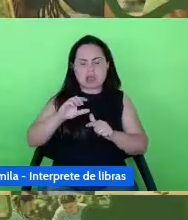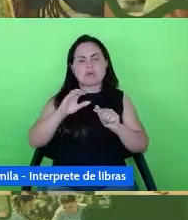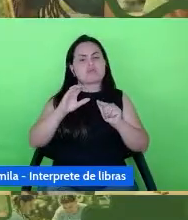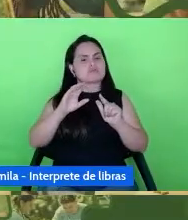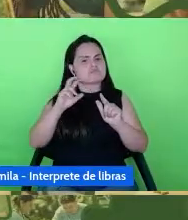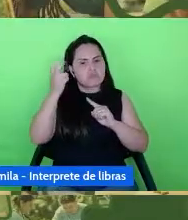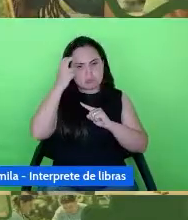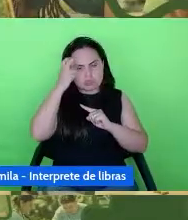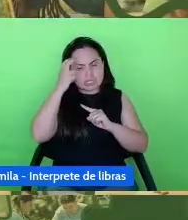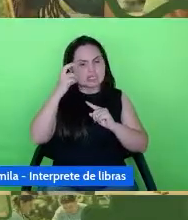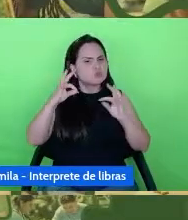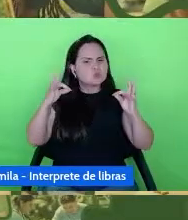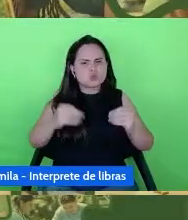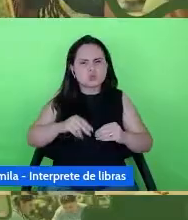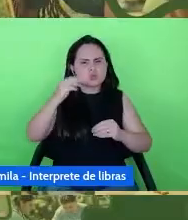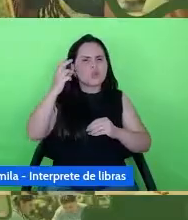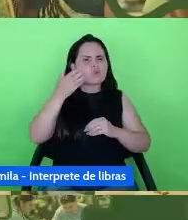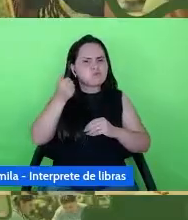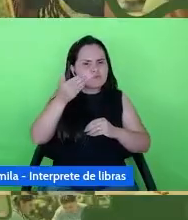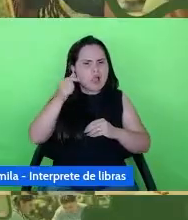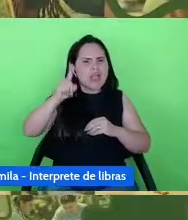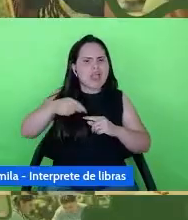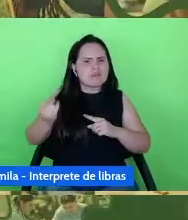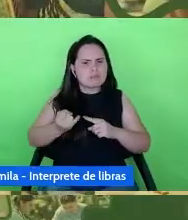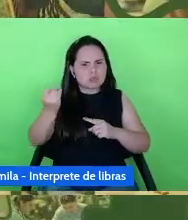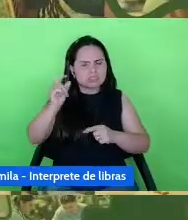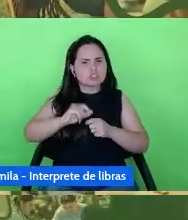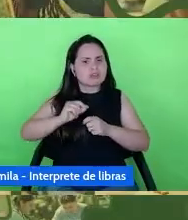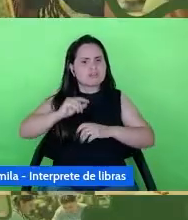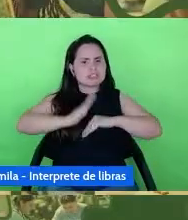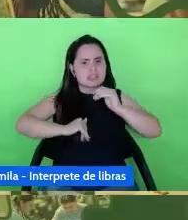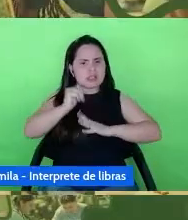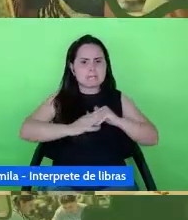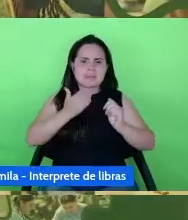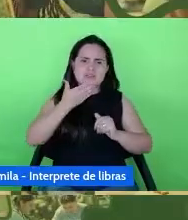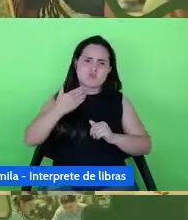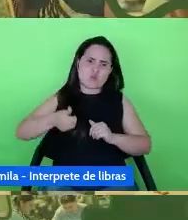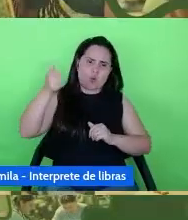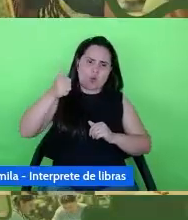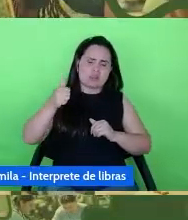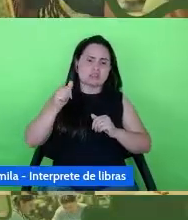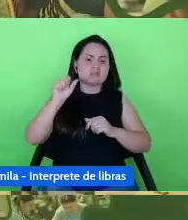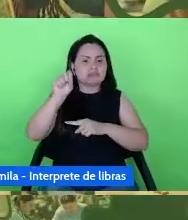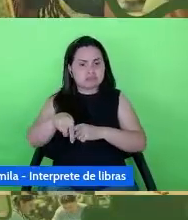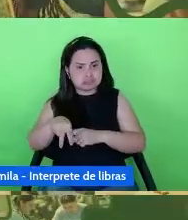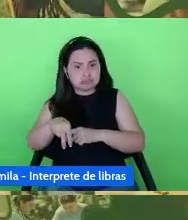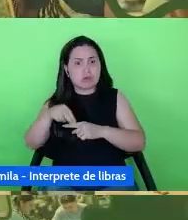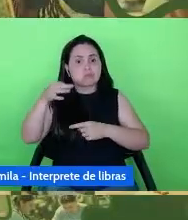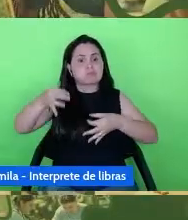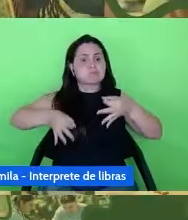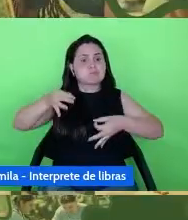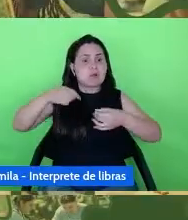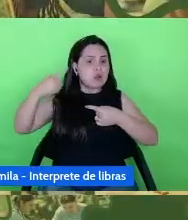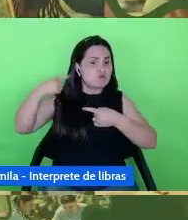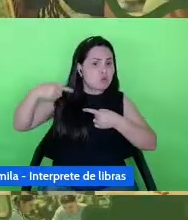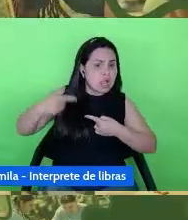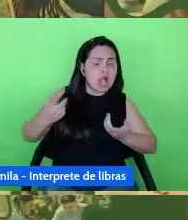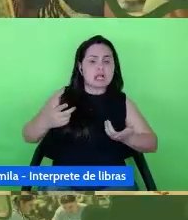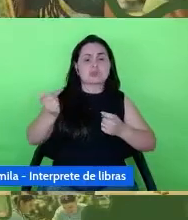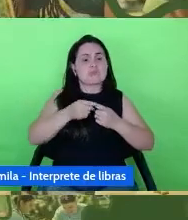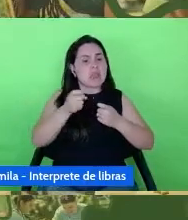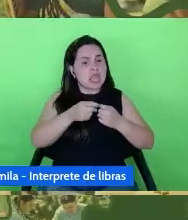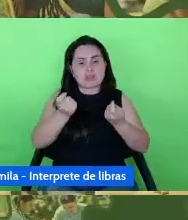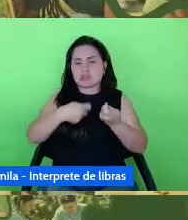os conhecimentos são importantes para a gente fazer as coisas melhor. Seja atuando profissionalmente como advogado, engenheiro, médico,